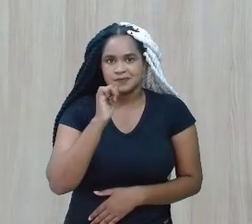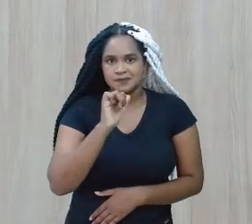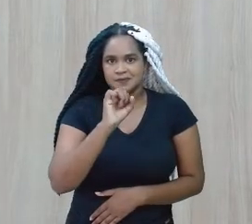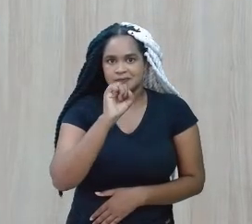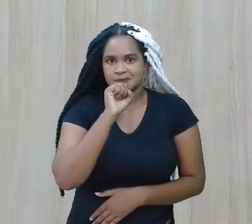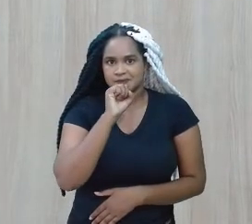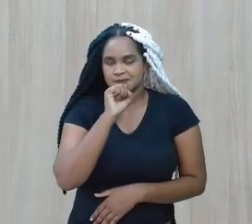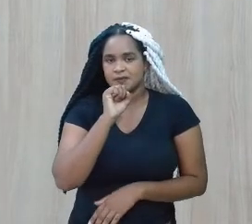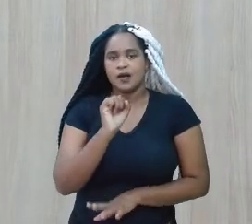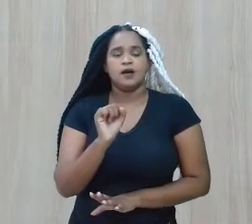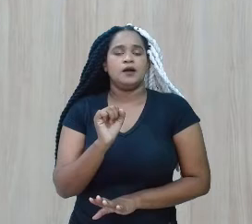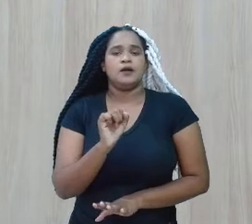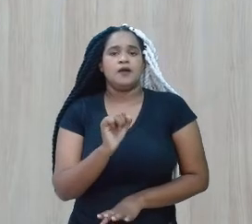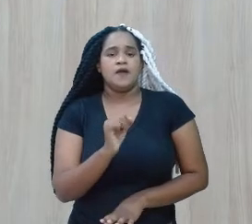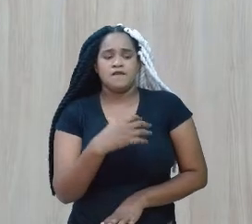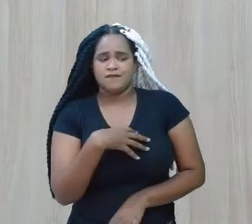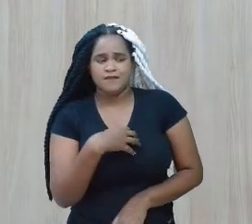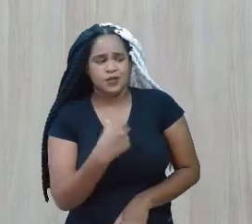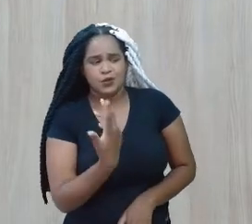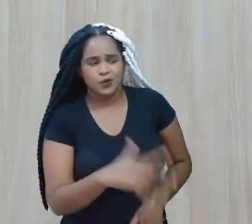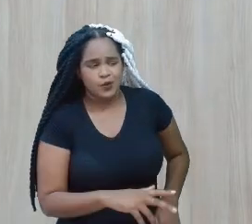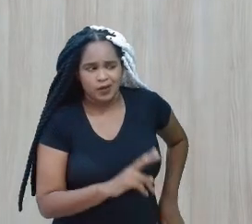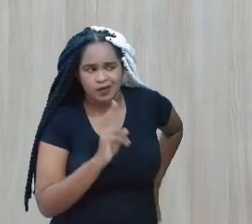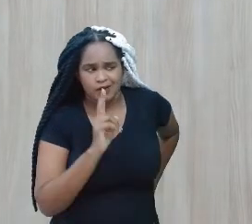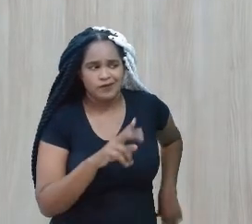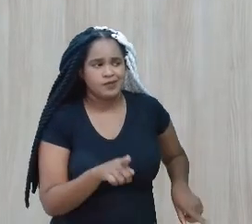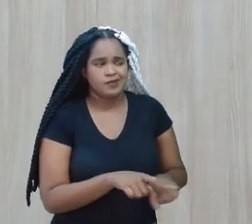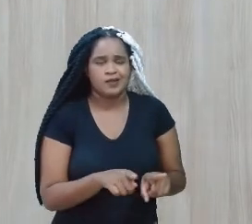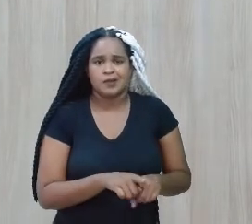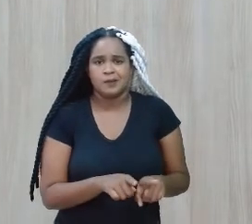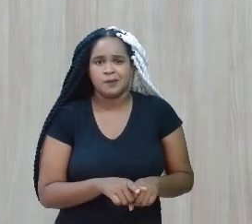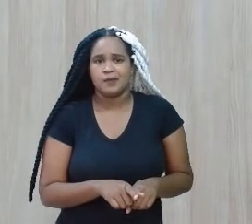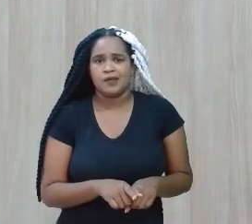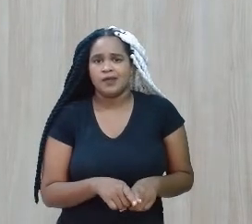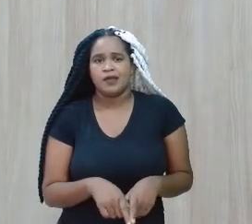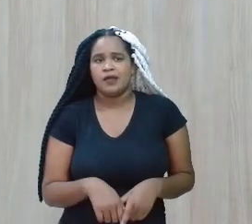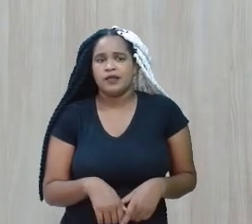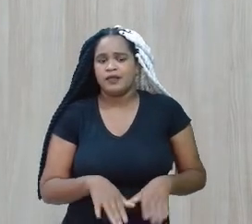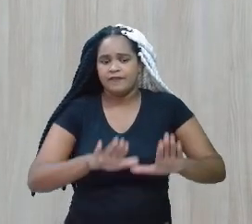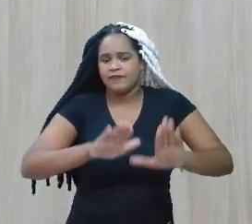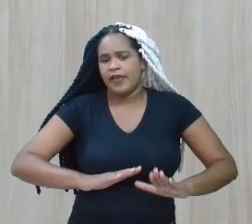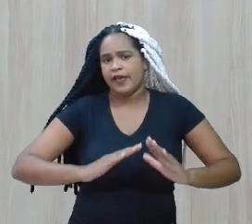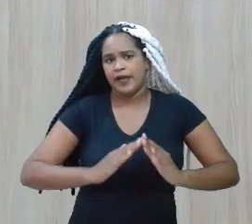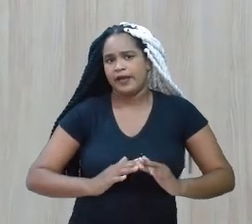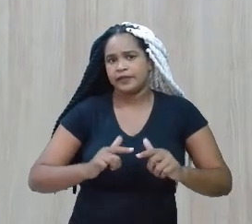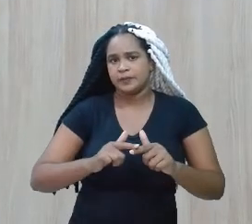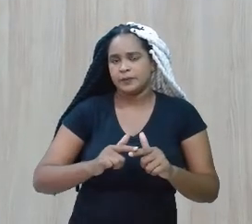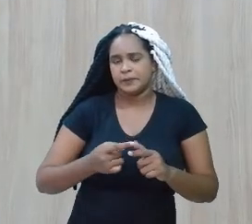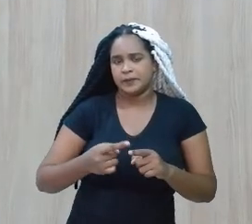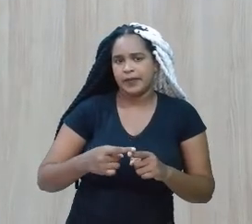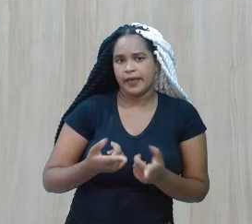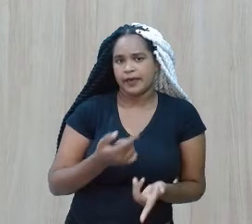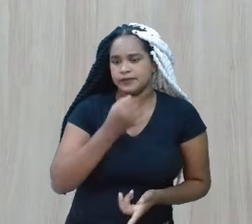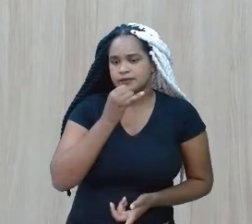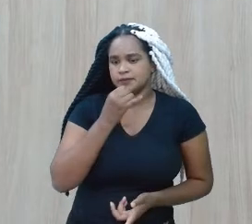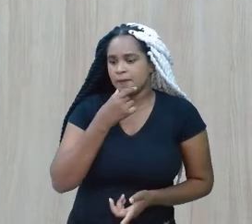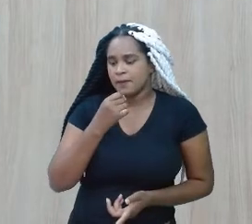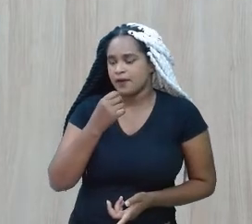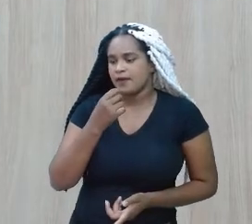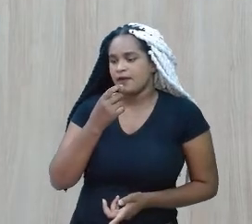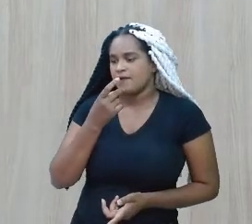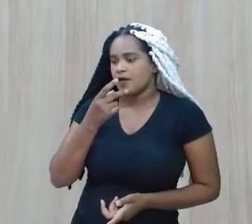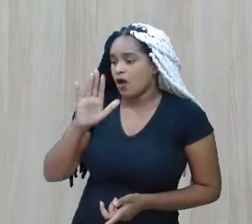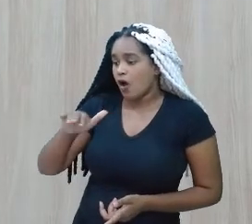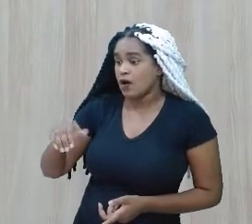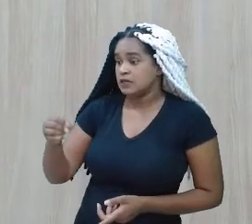meninos nem querem ouvir e nem vão ficar em casa às vezes, porque a mãe vai dizer que alguém vai passar e vai levá-lo. Não funciona, essa lenda